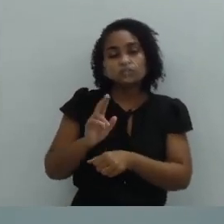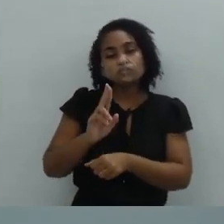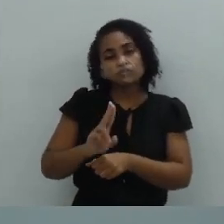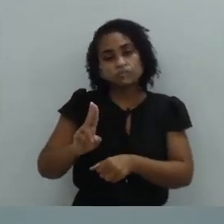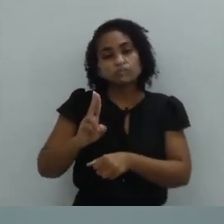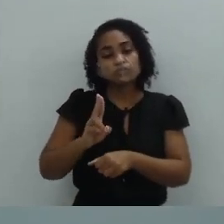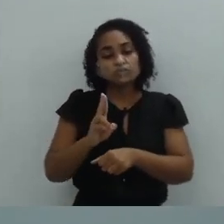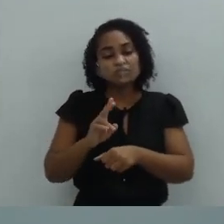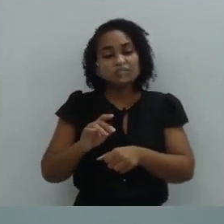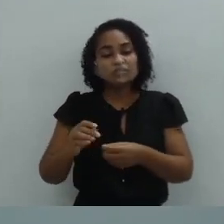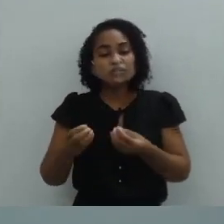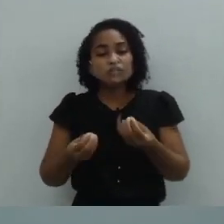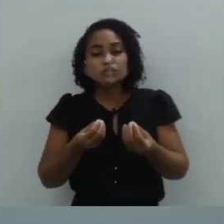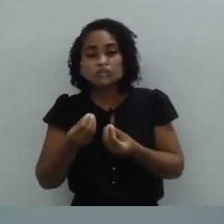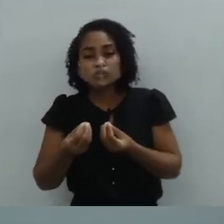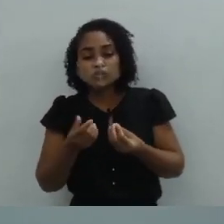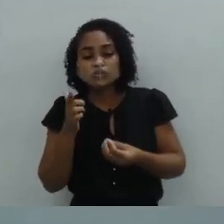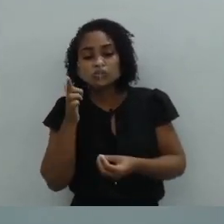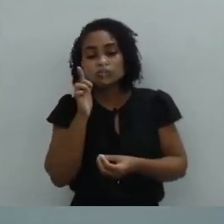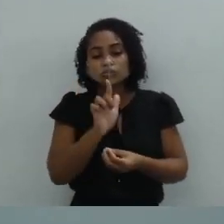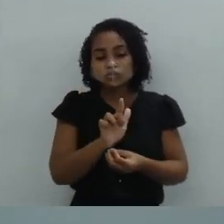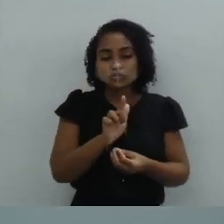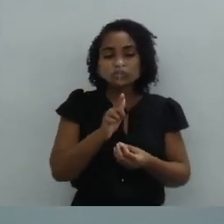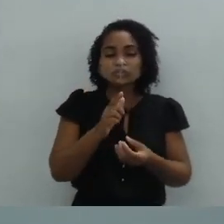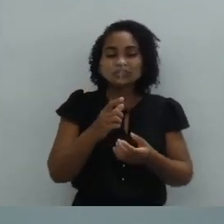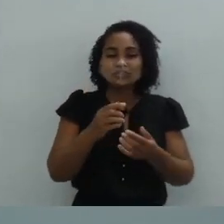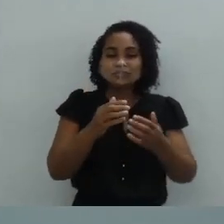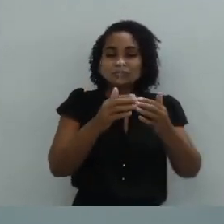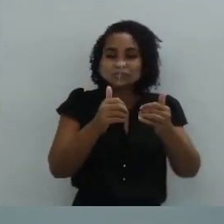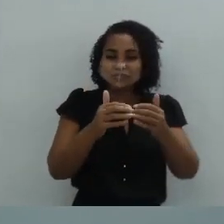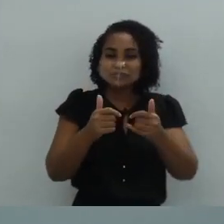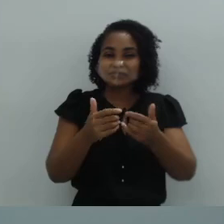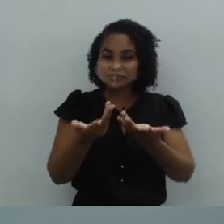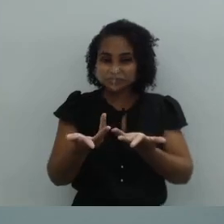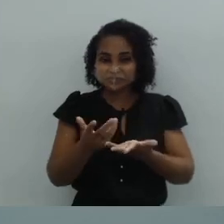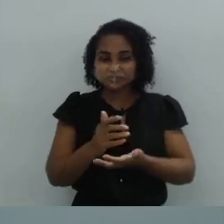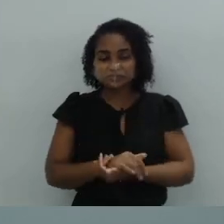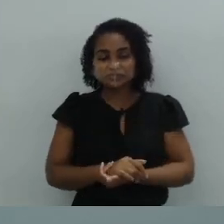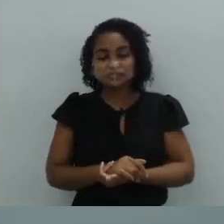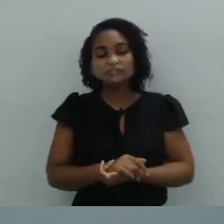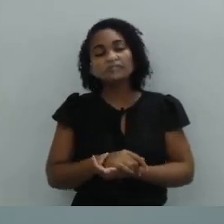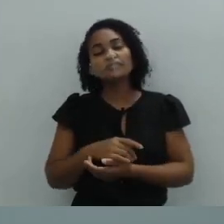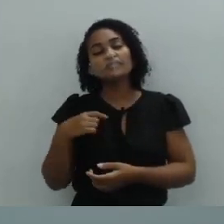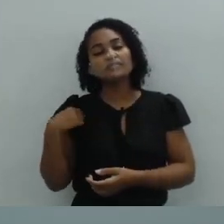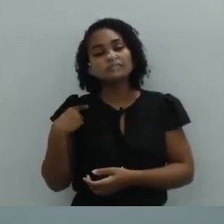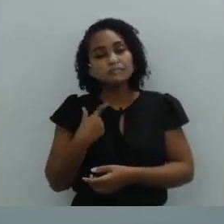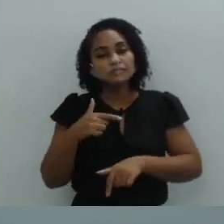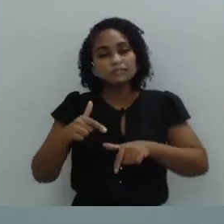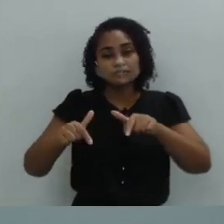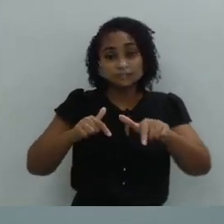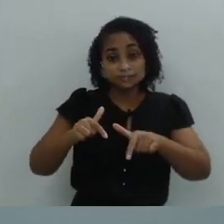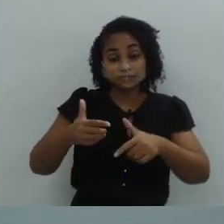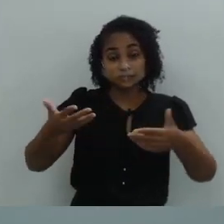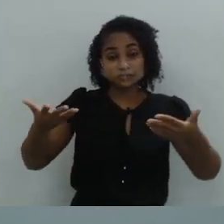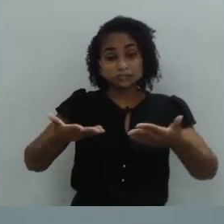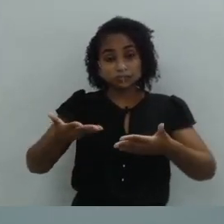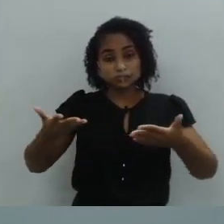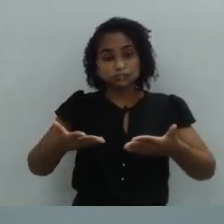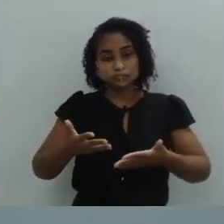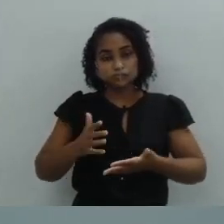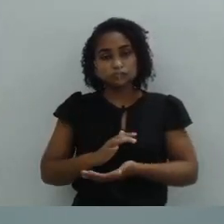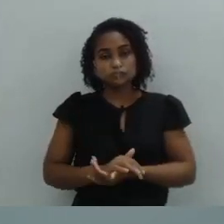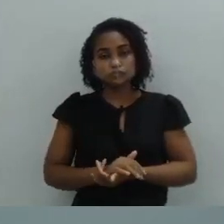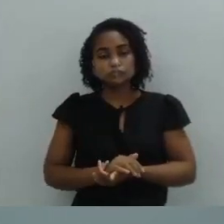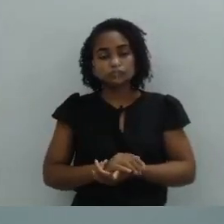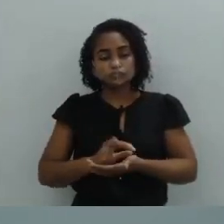Que meios eu tenho para atender a essa necessidade? A gente vai trabalhar hoje com